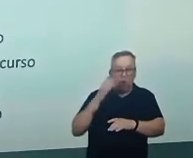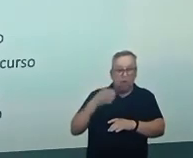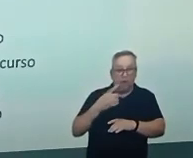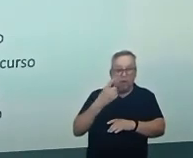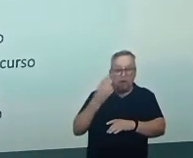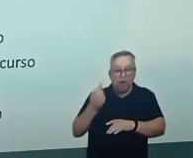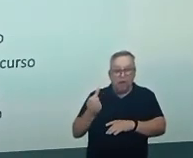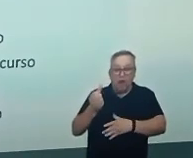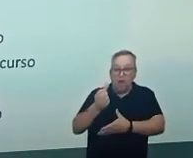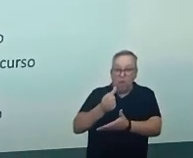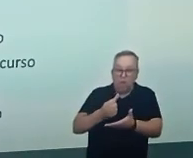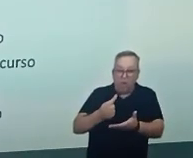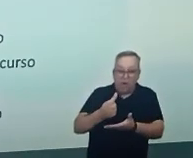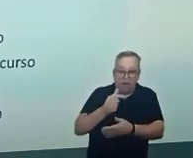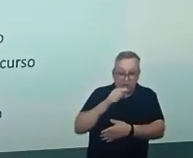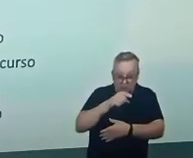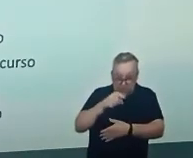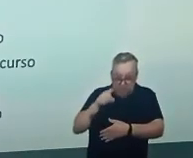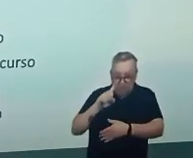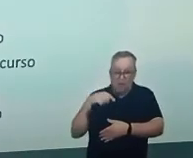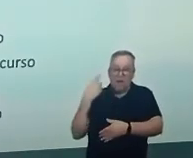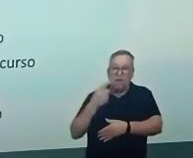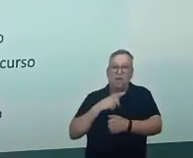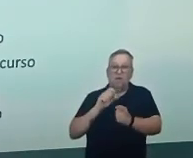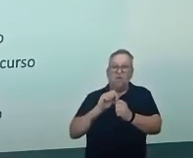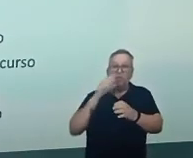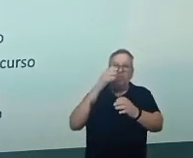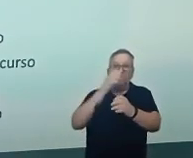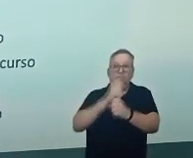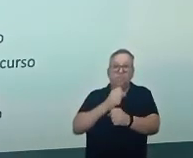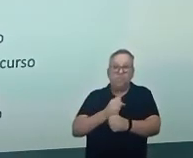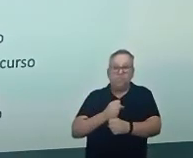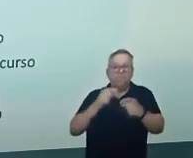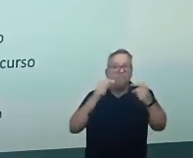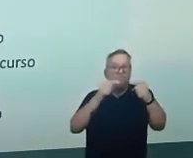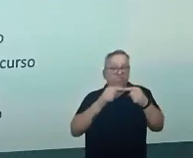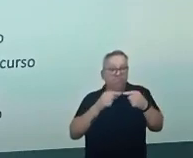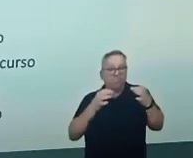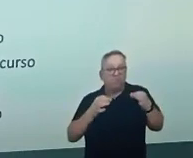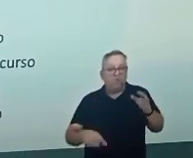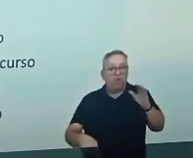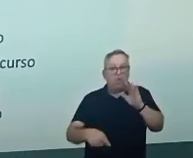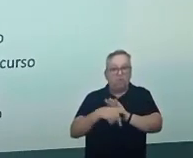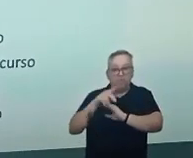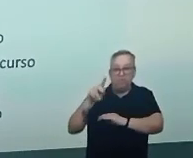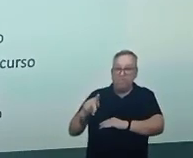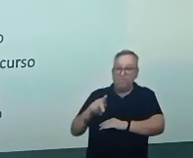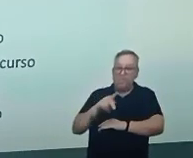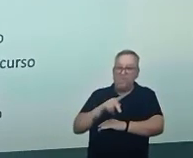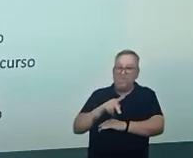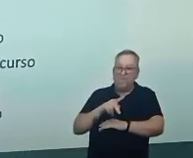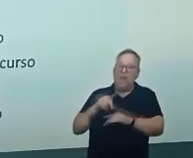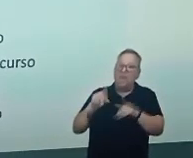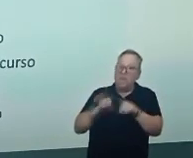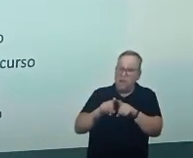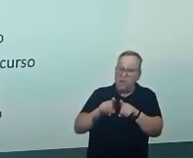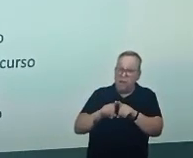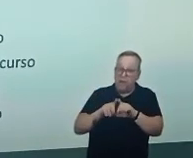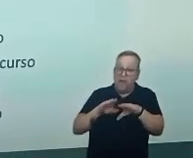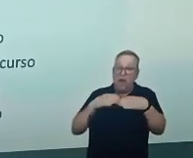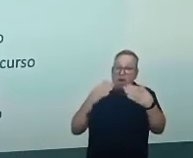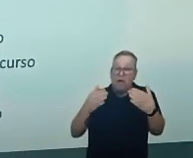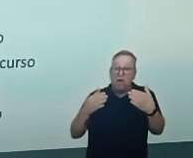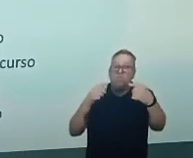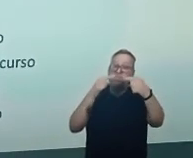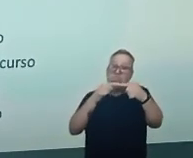com base nessas duas que nós faremos a pontuação de forma adequada para os nossos docentes e a adequação